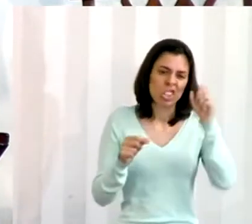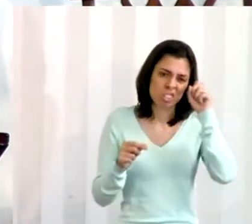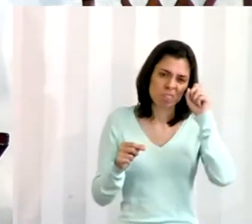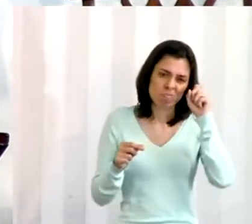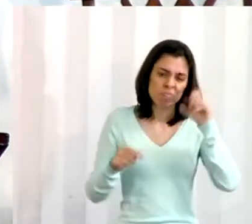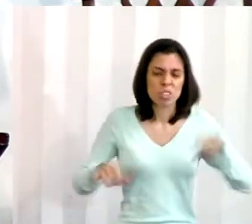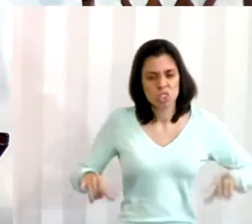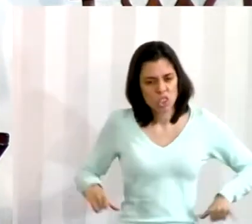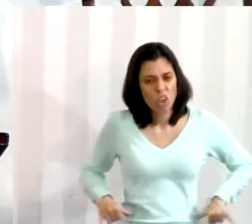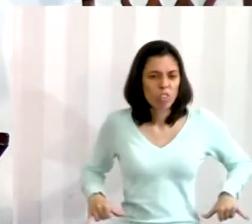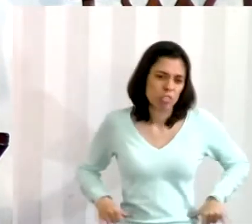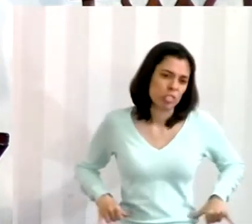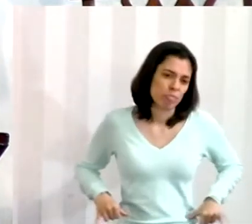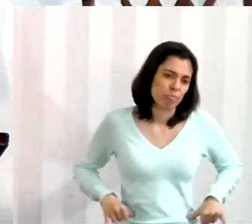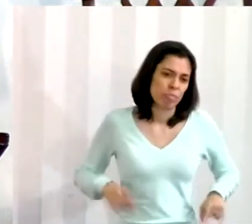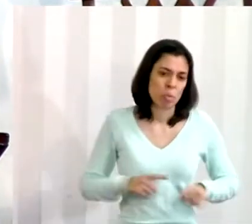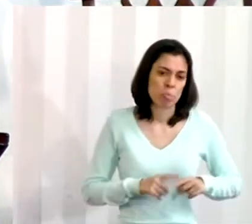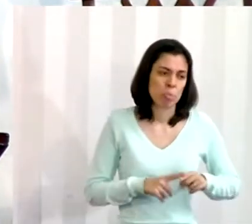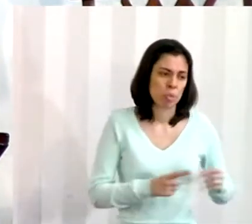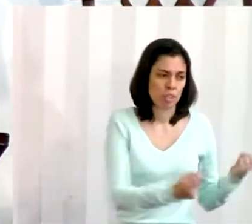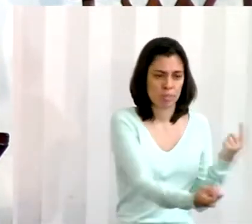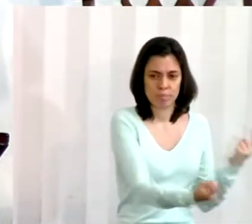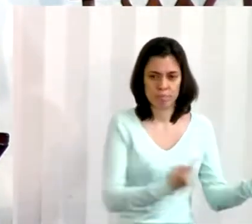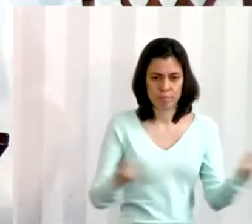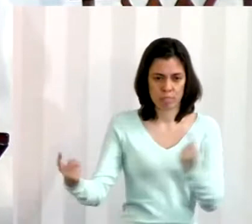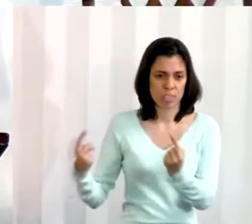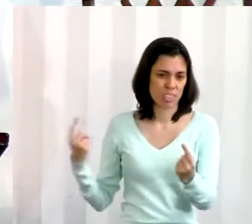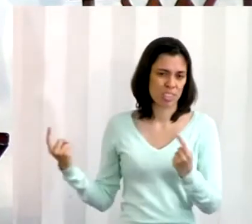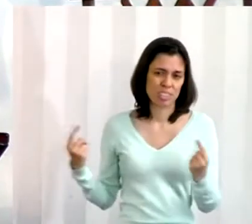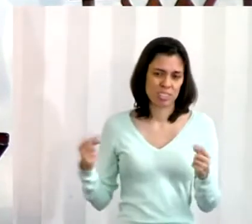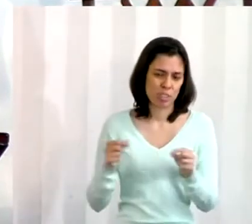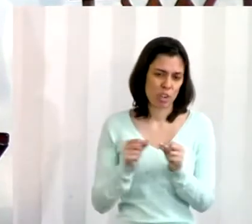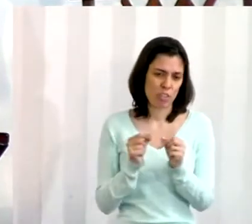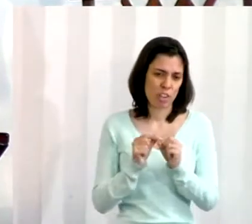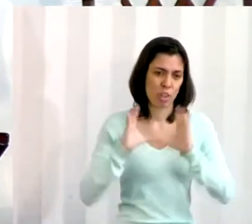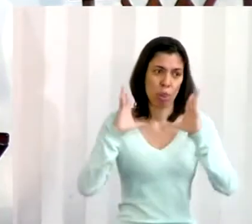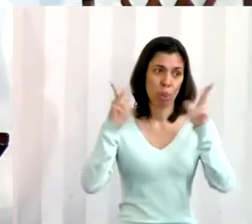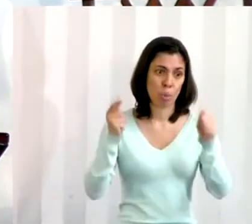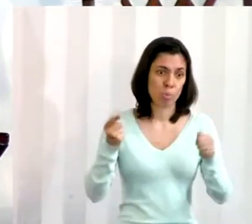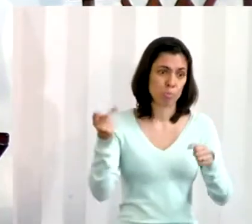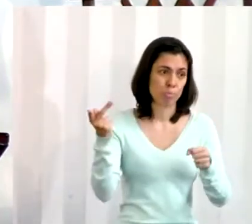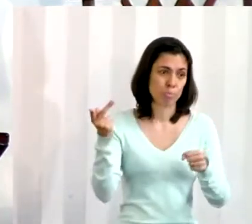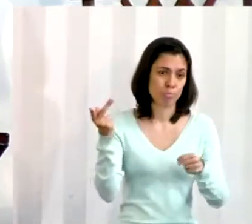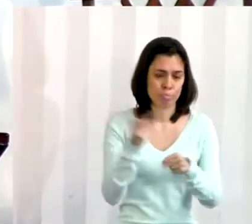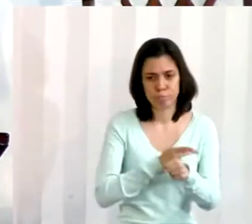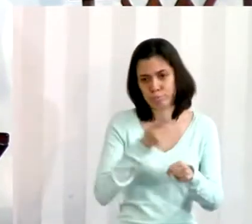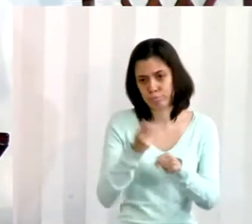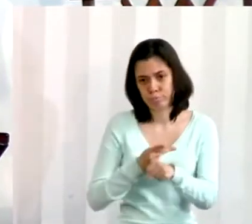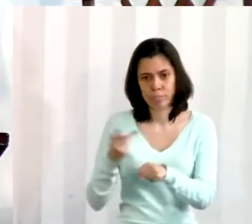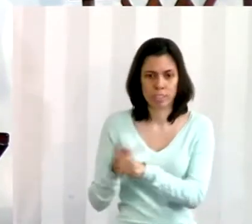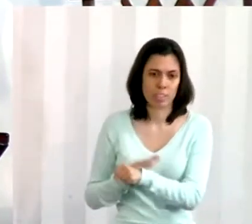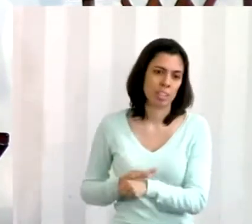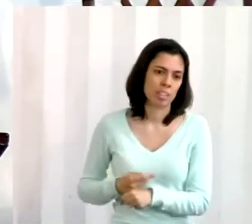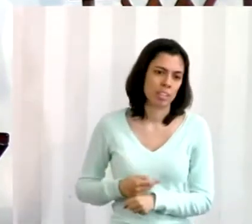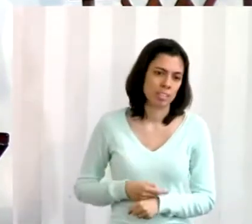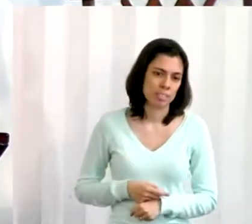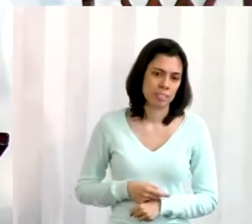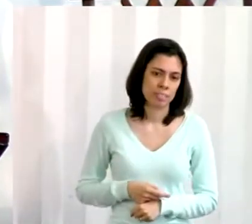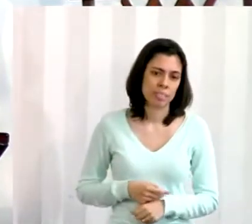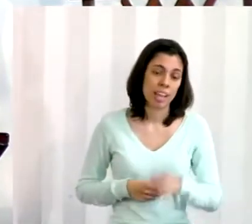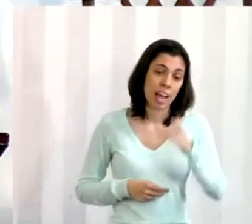coisas certas, como sofrem. Por incrível que pareça, os que fazem melhor é que são chamados a